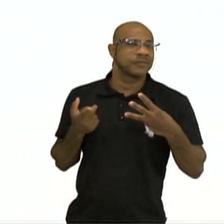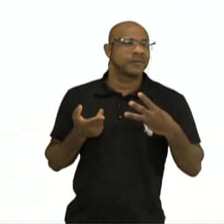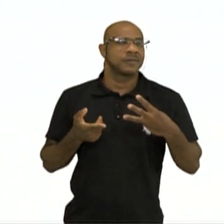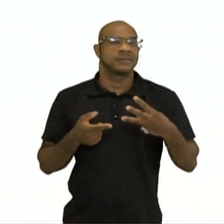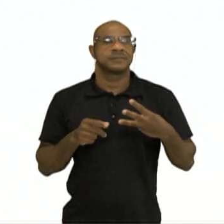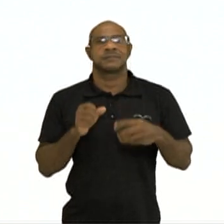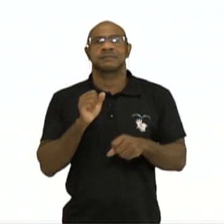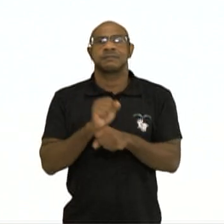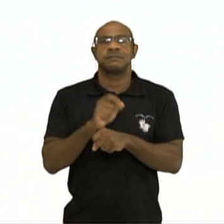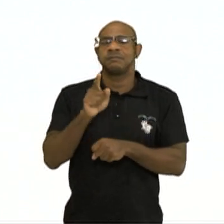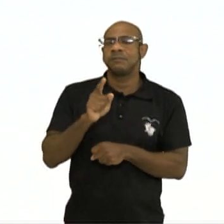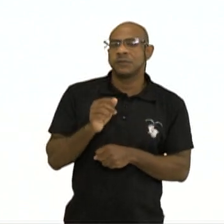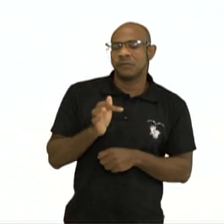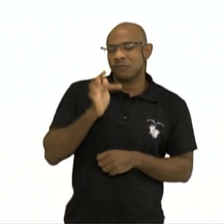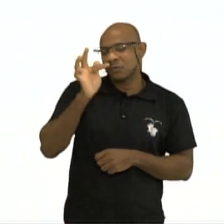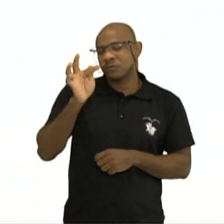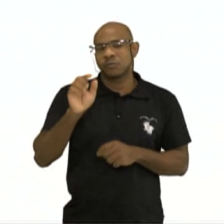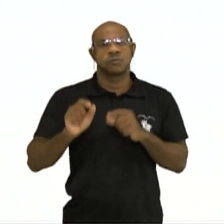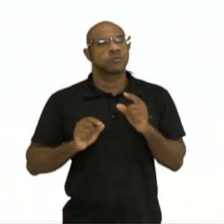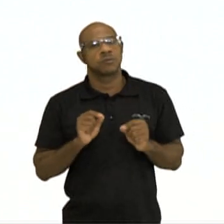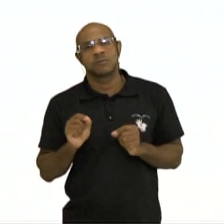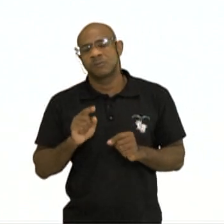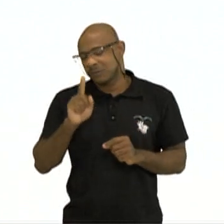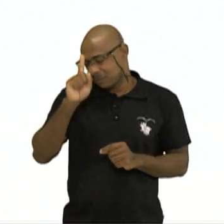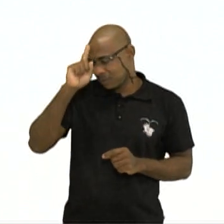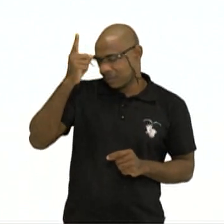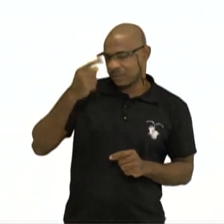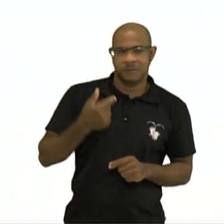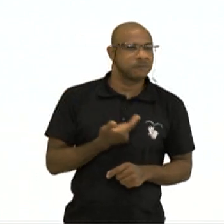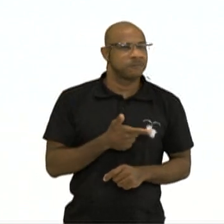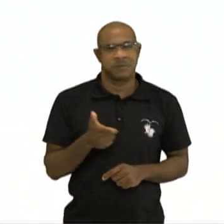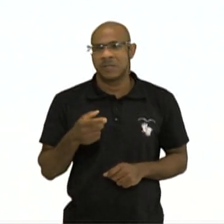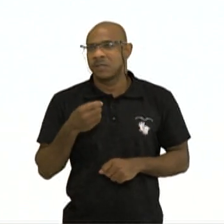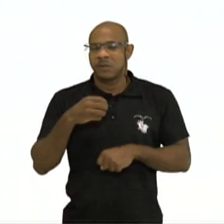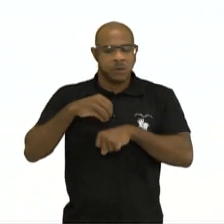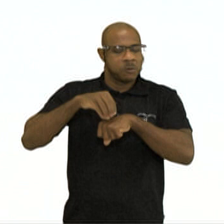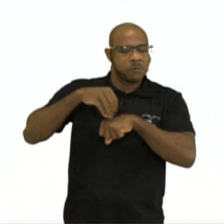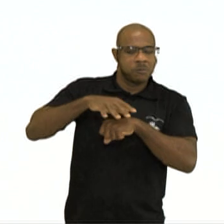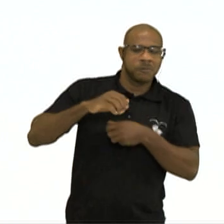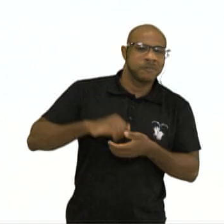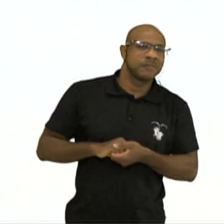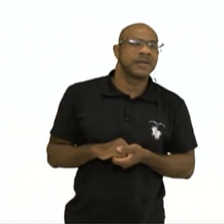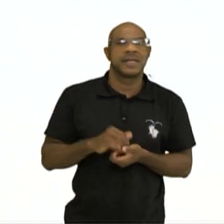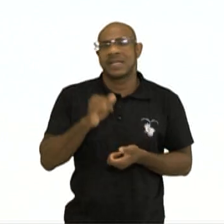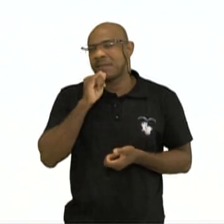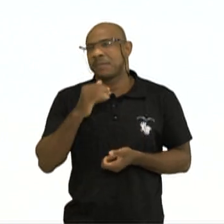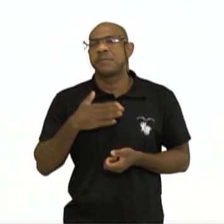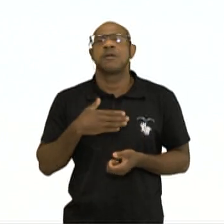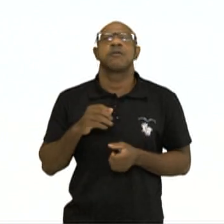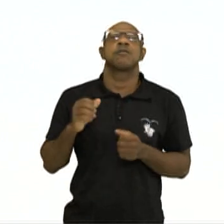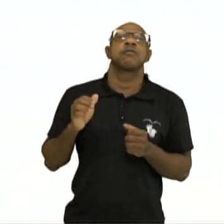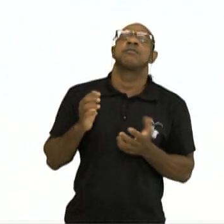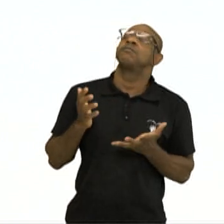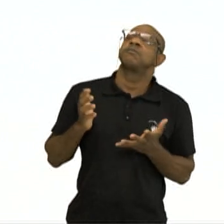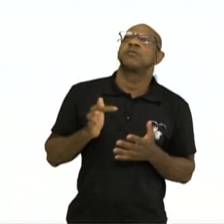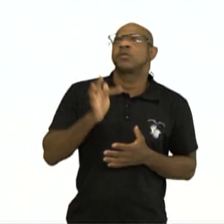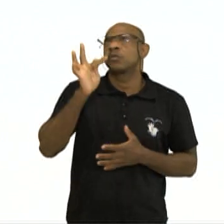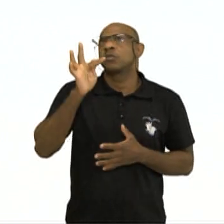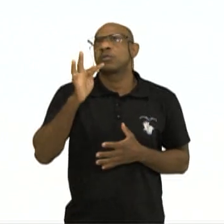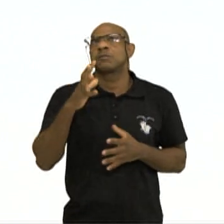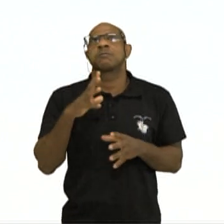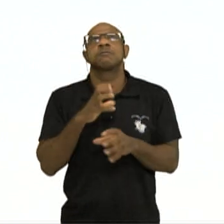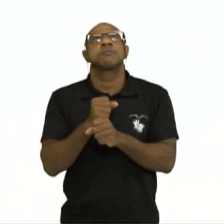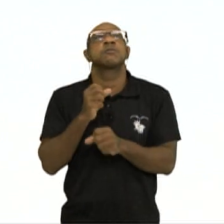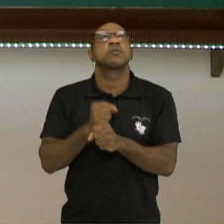seu futuro, caso você não tenha muitas ideias, vamos aqui com sugestões. Para o meu futuro eu quero bom rendimento escolar, então uma boa